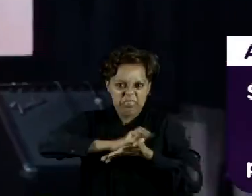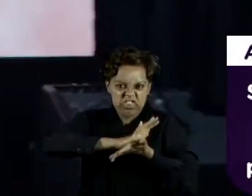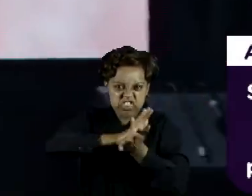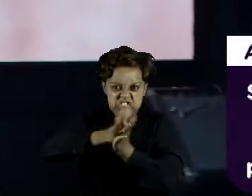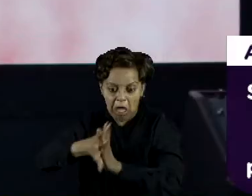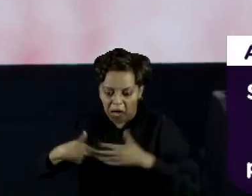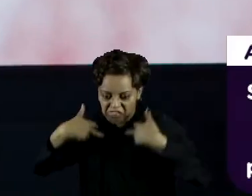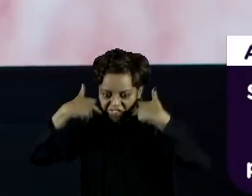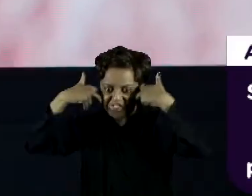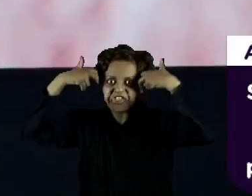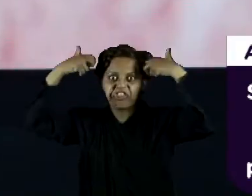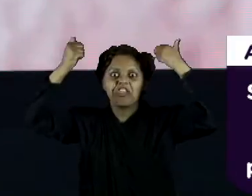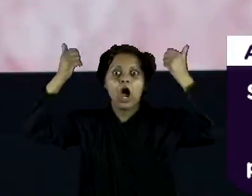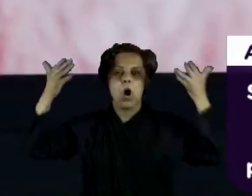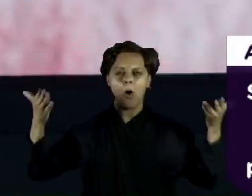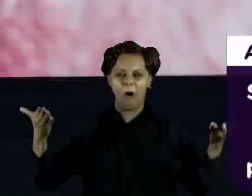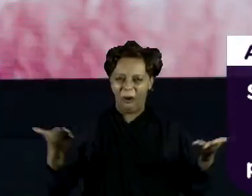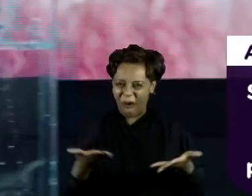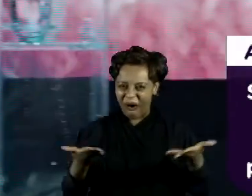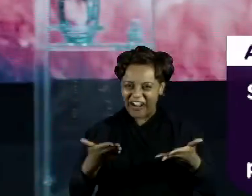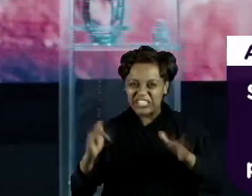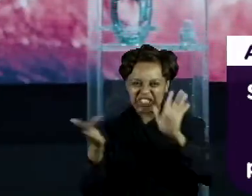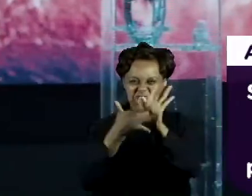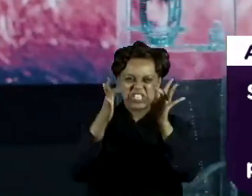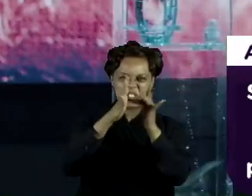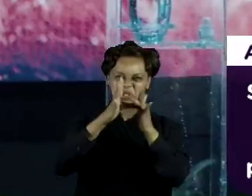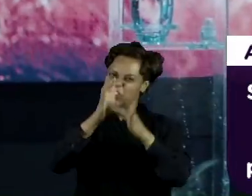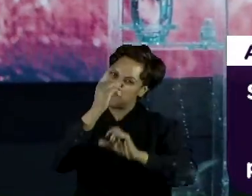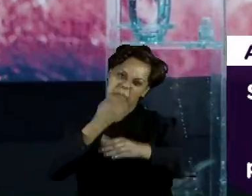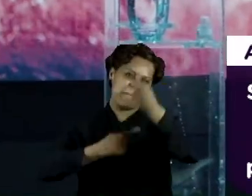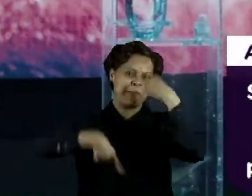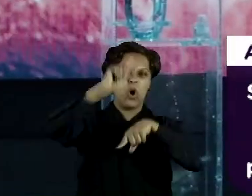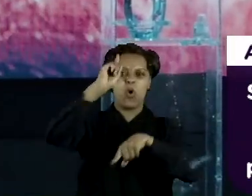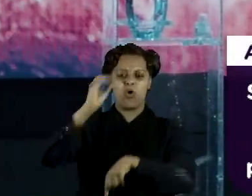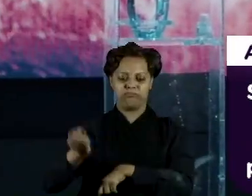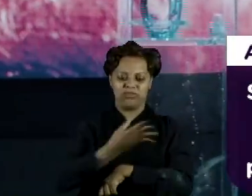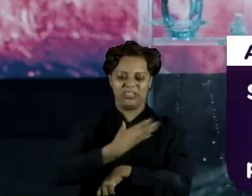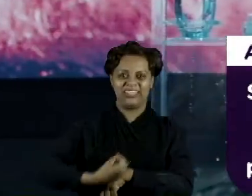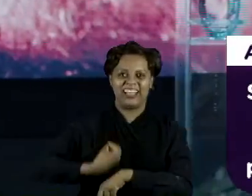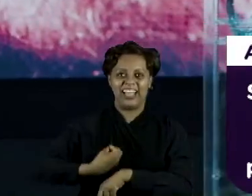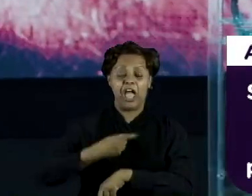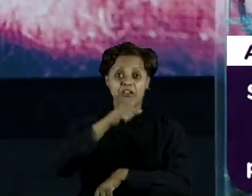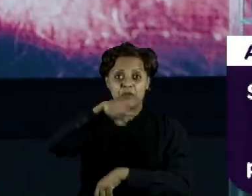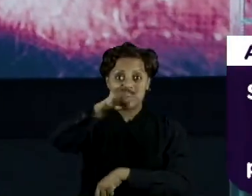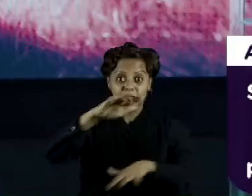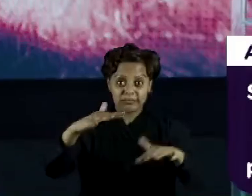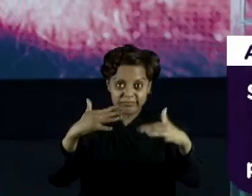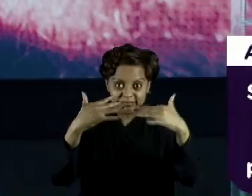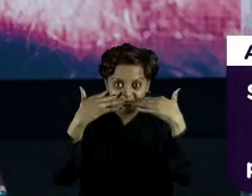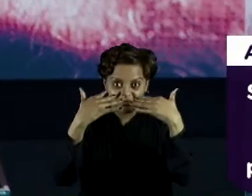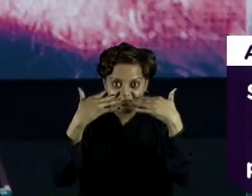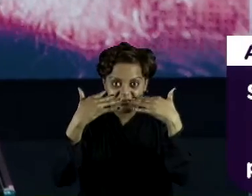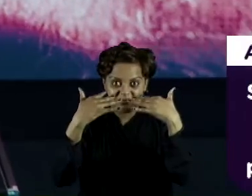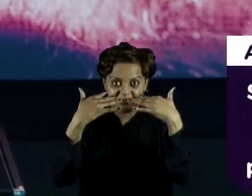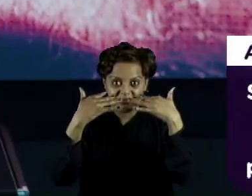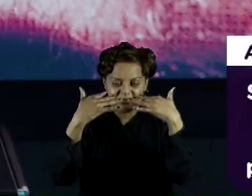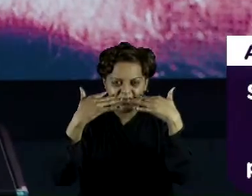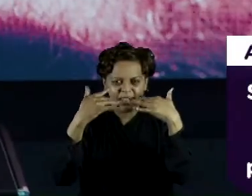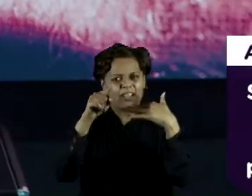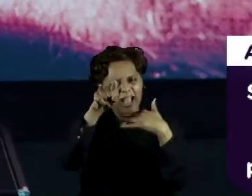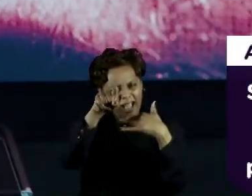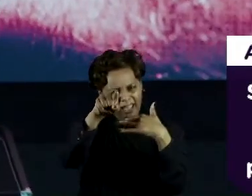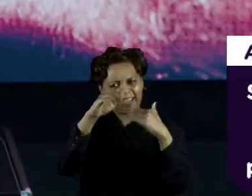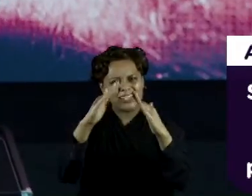viu, gente? Hoje o Senhor vai fazer algo novo na sua vida. E se você está me vendo aqui, faça